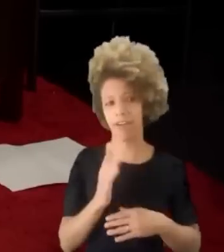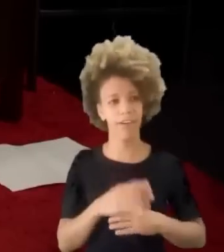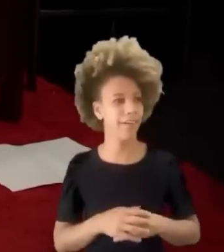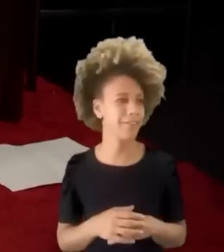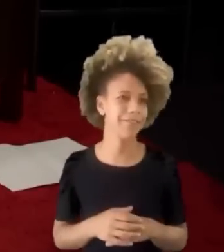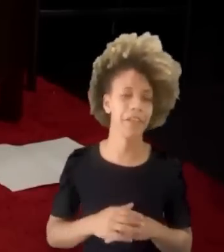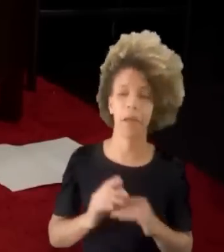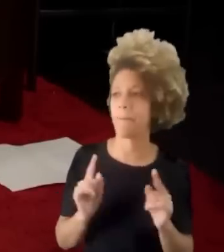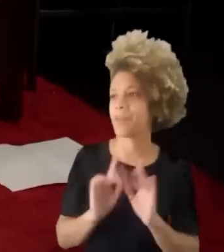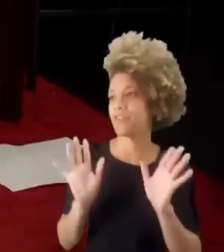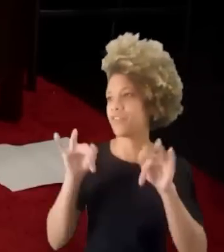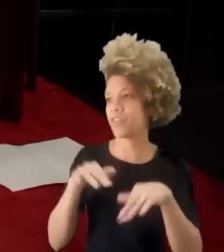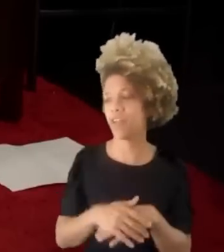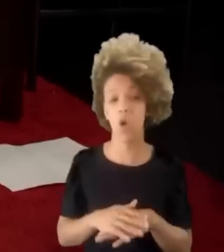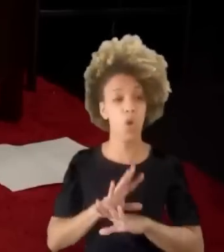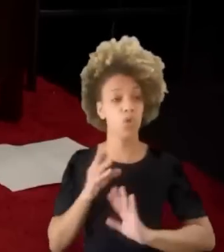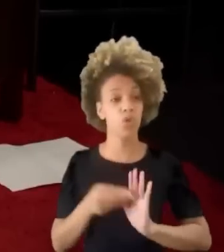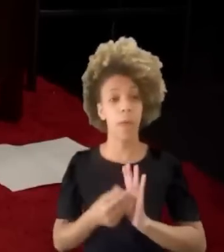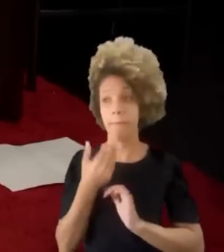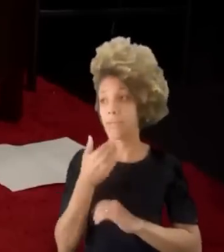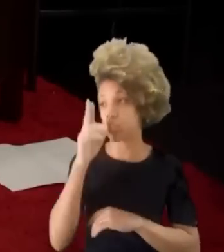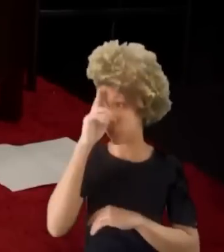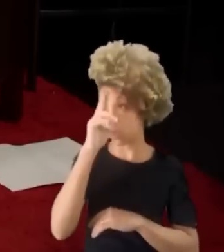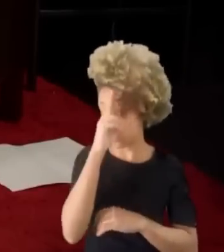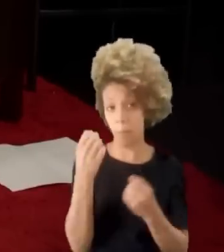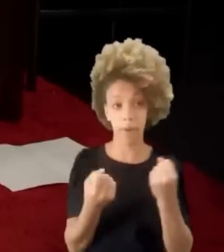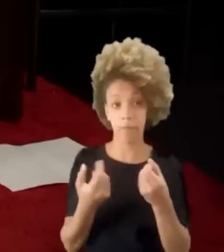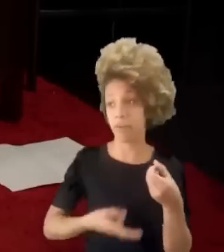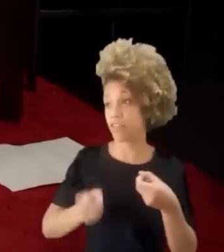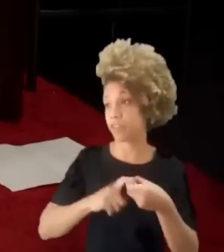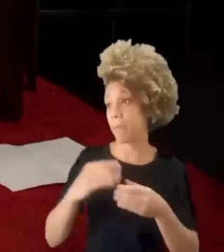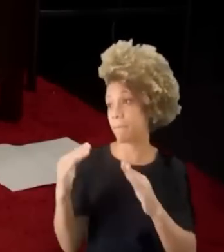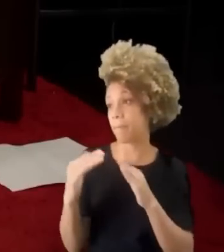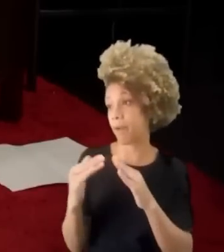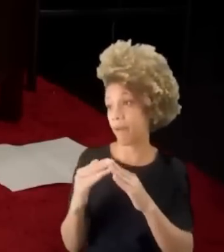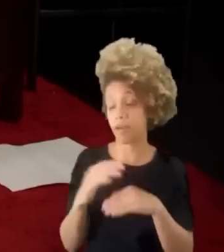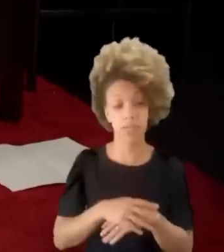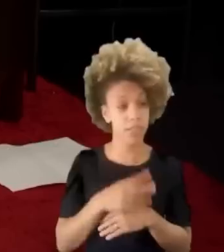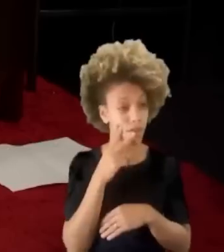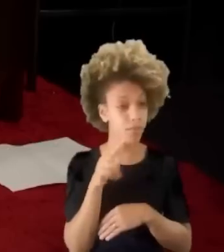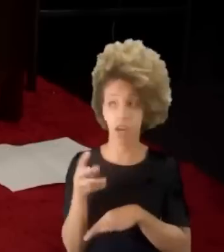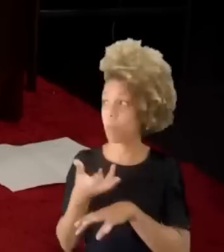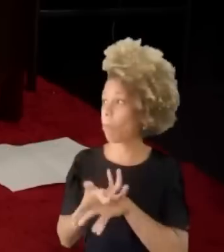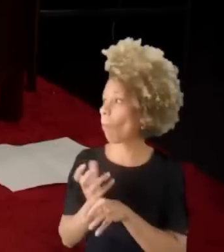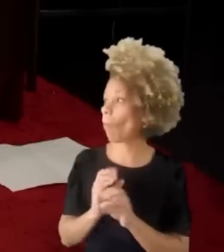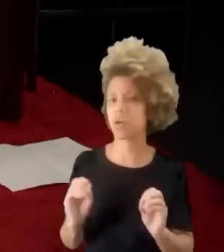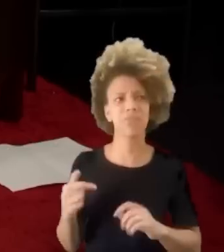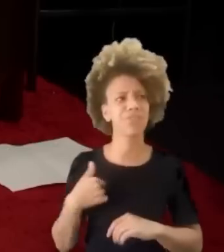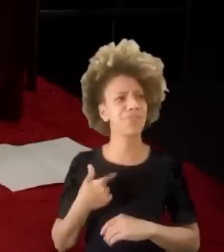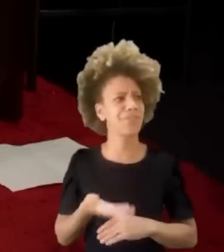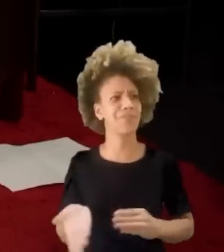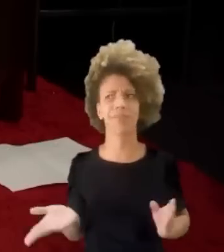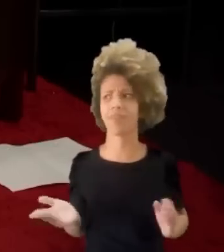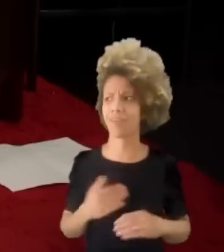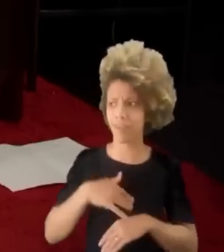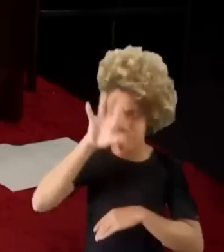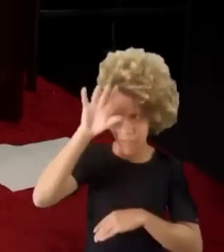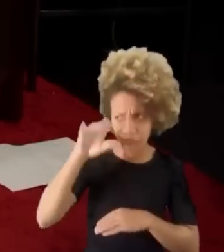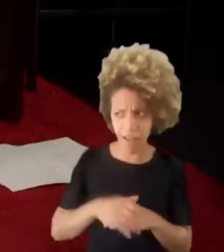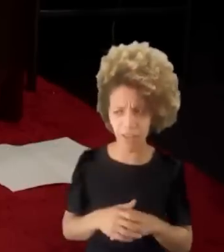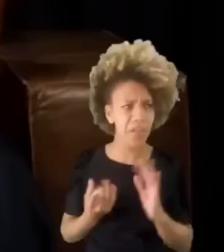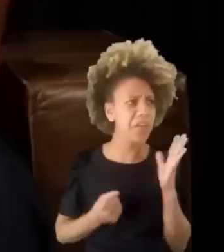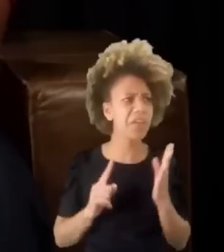aí no final acabava manifestação todo mundo pedindo Uber para ir para casa eu vendo o bagulho esvaziar eu falei mano o que que eu tô fazendo aqui